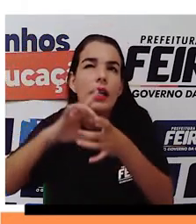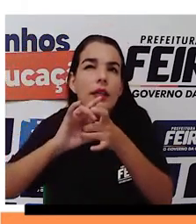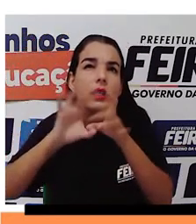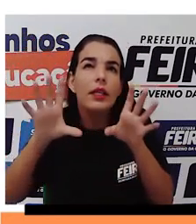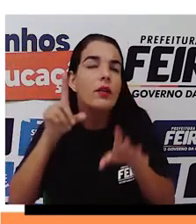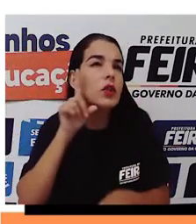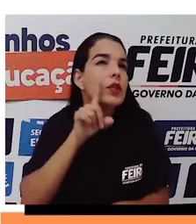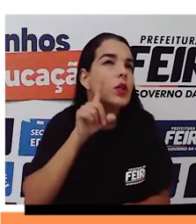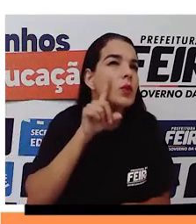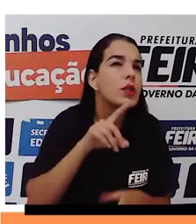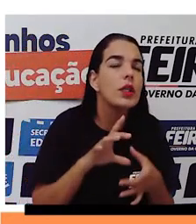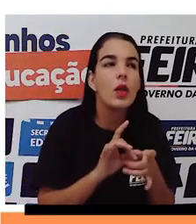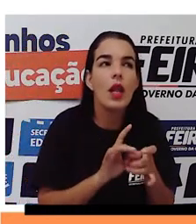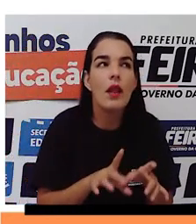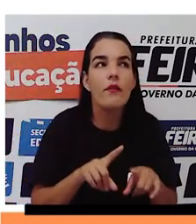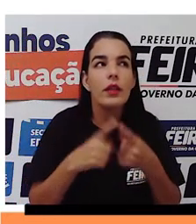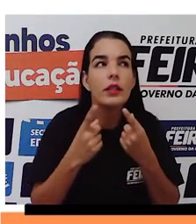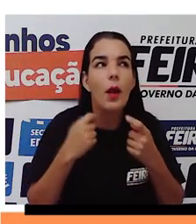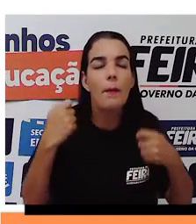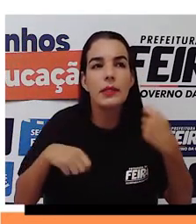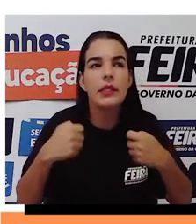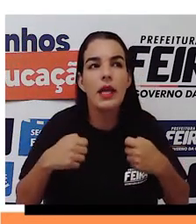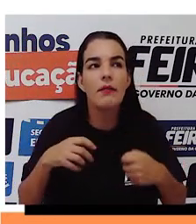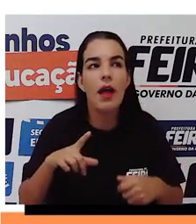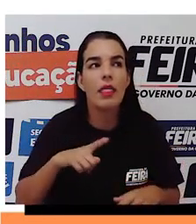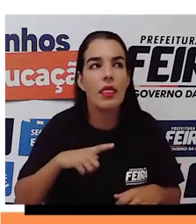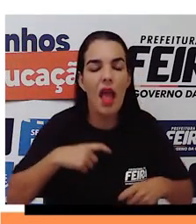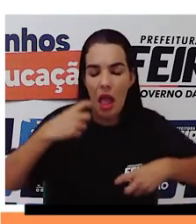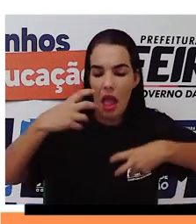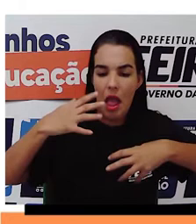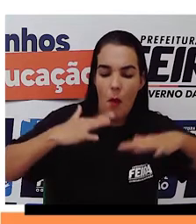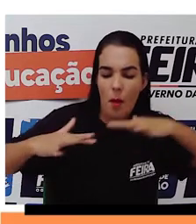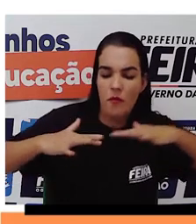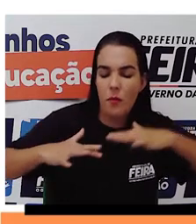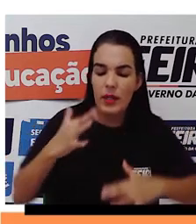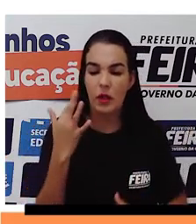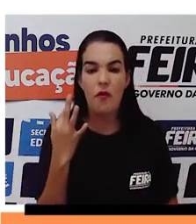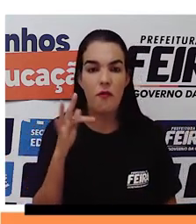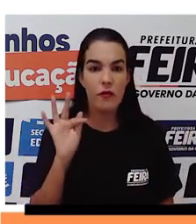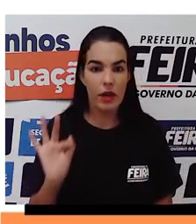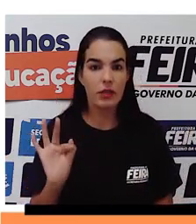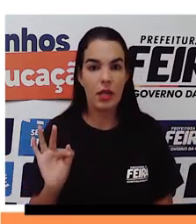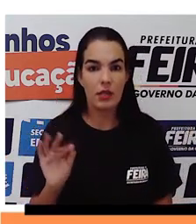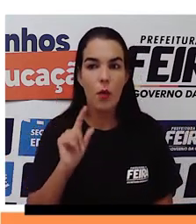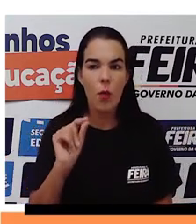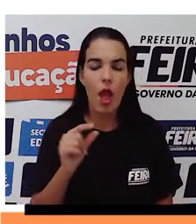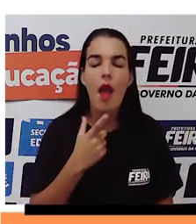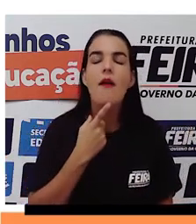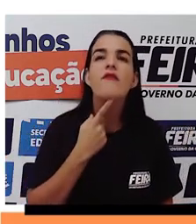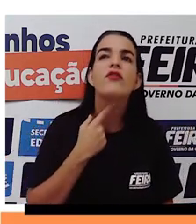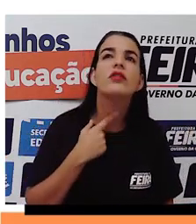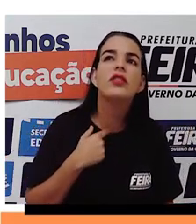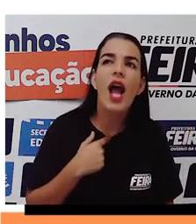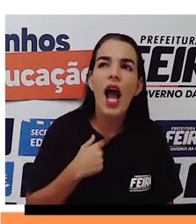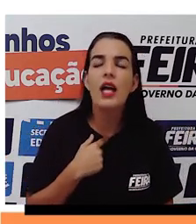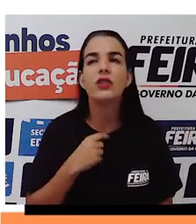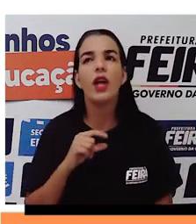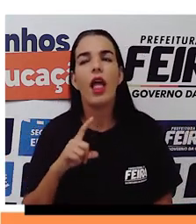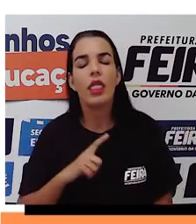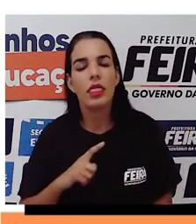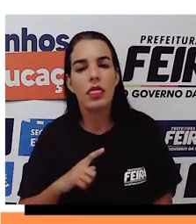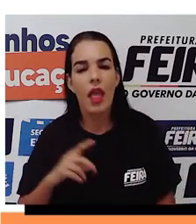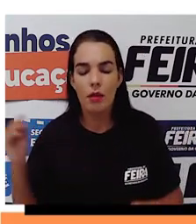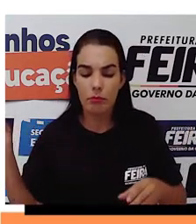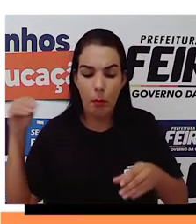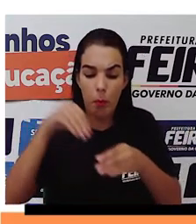Estados Unidos e pela Revolução Francesa. Esse movimento desejava a separação em relação a Portugal e a implantação